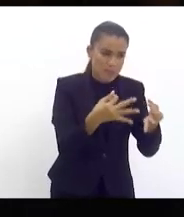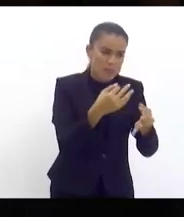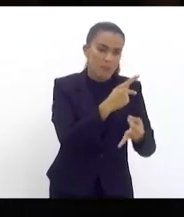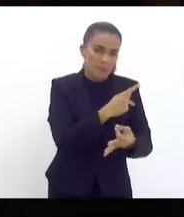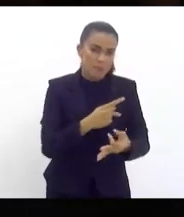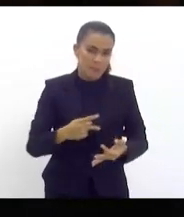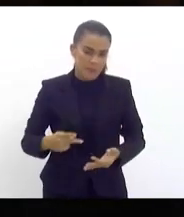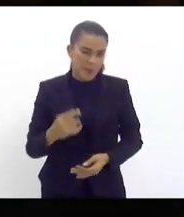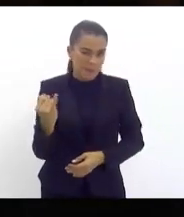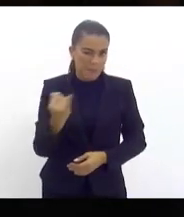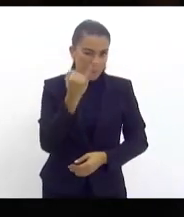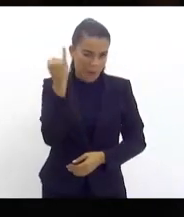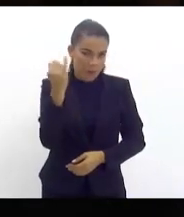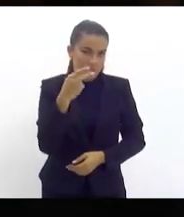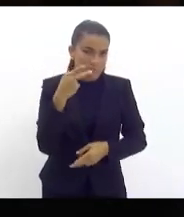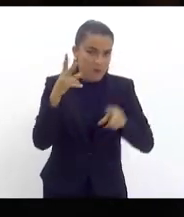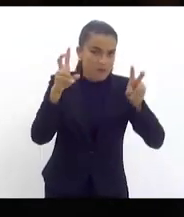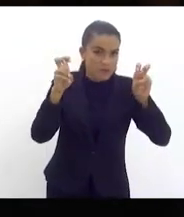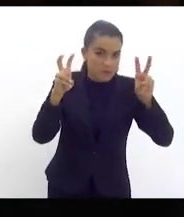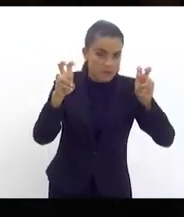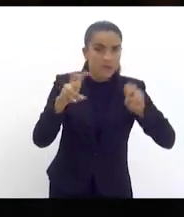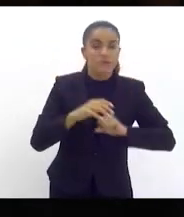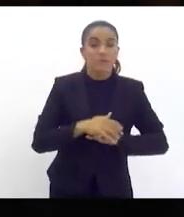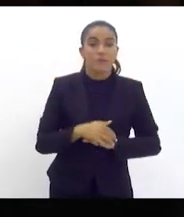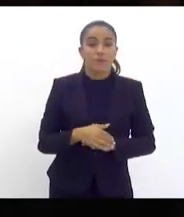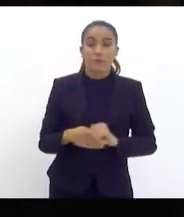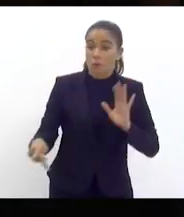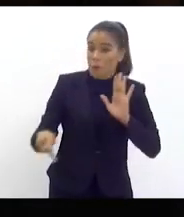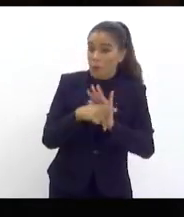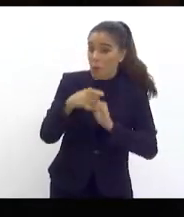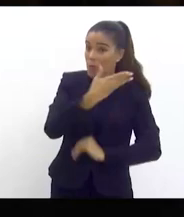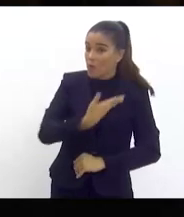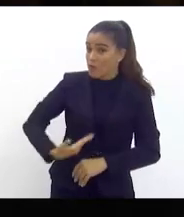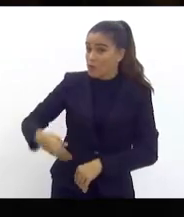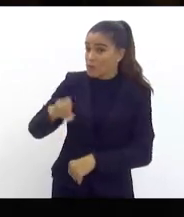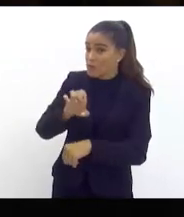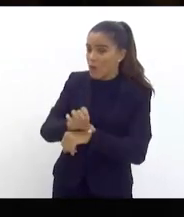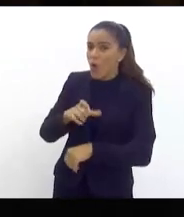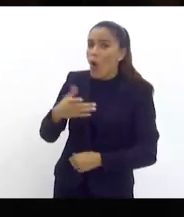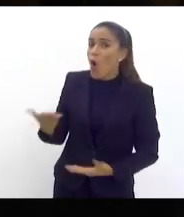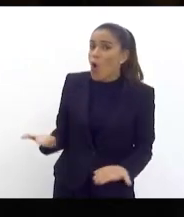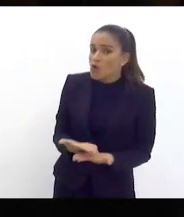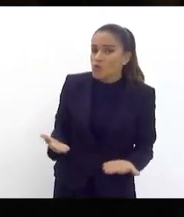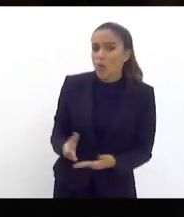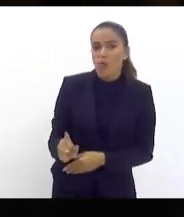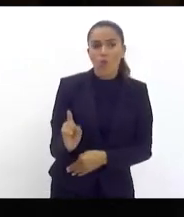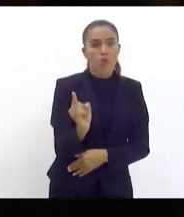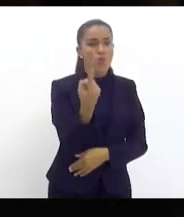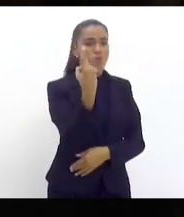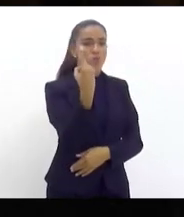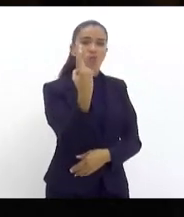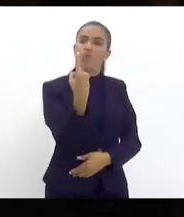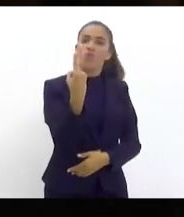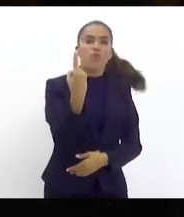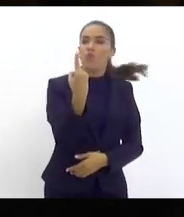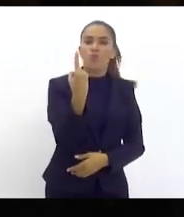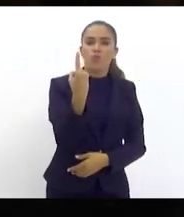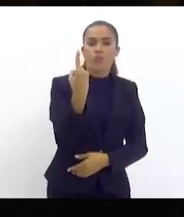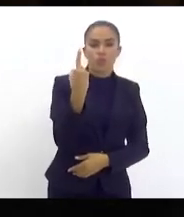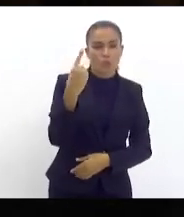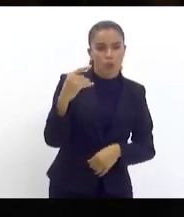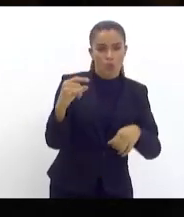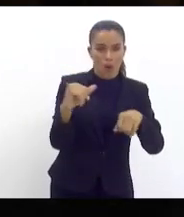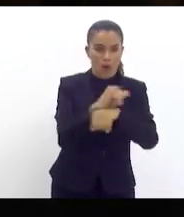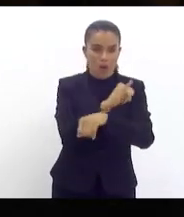presidente, é importante a gente falar aqui que no próprio governo do Estado, hoje a gente só tem um único equipamento